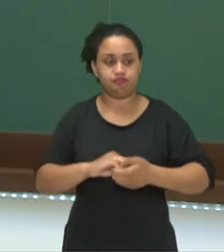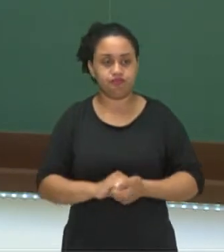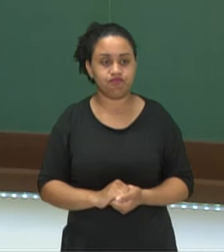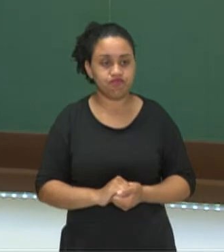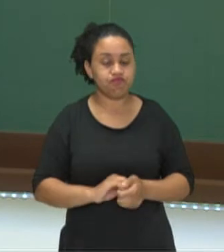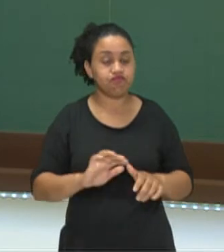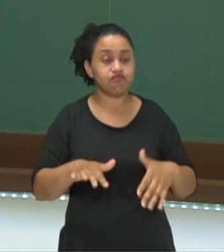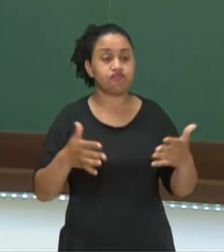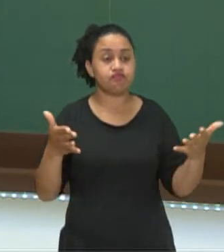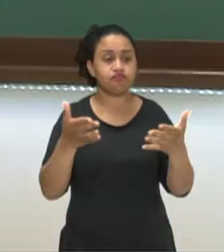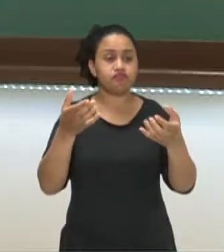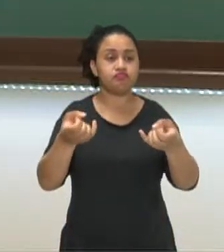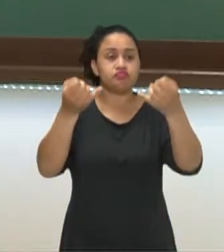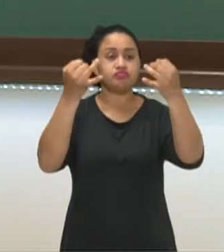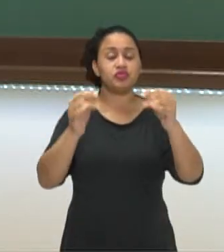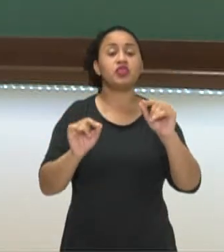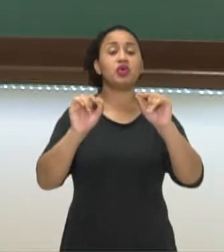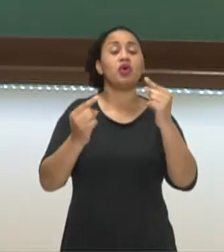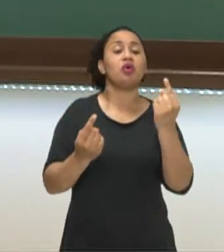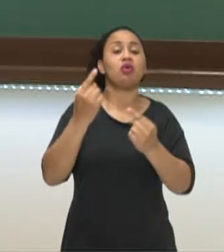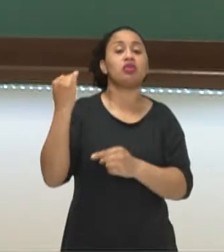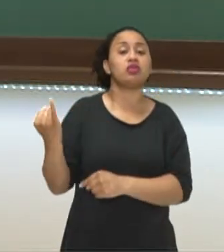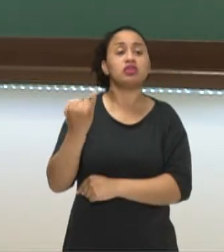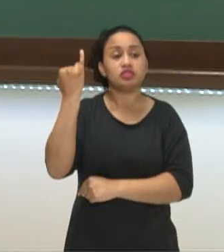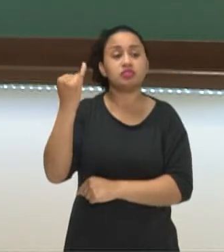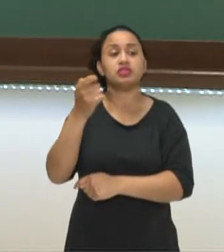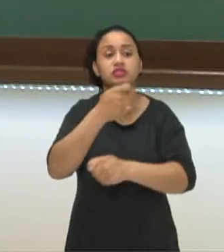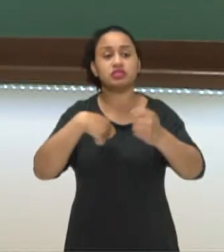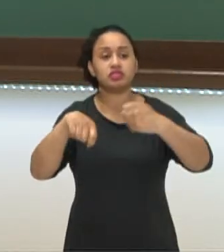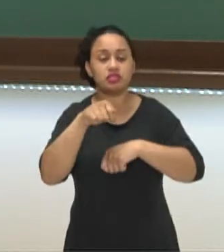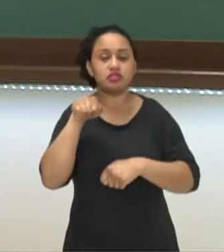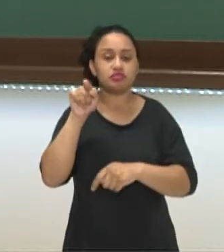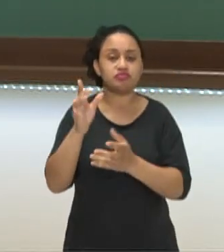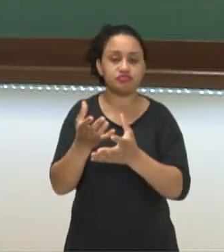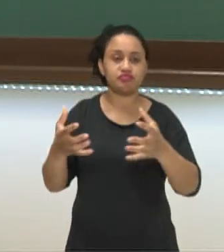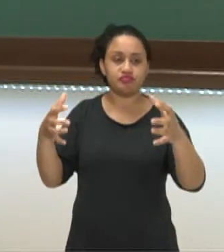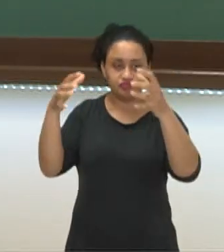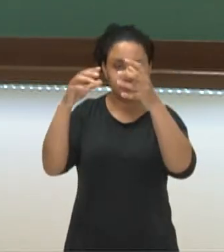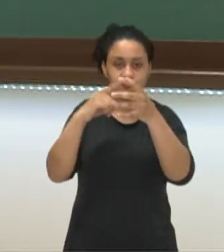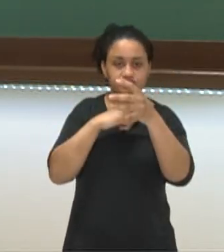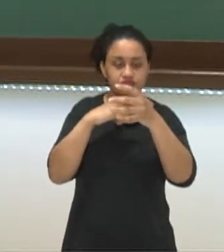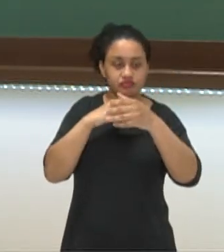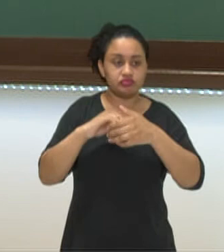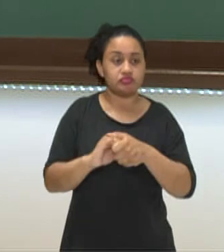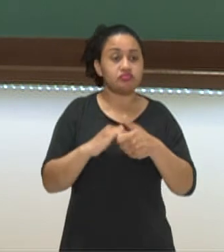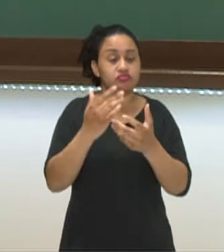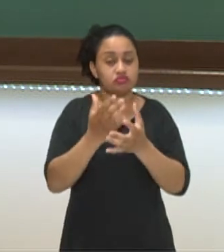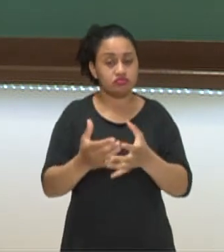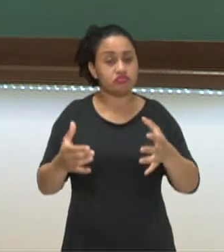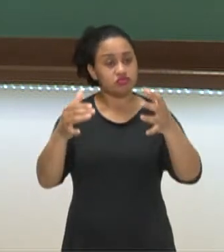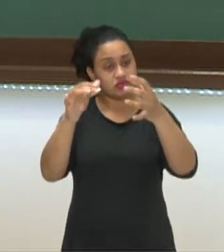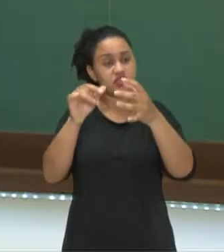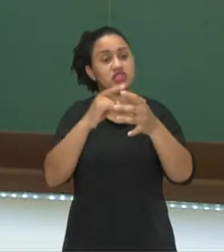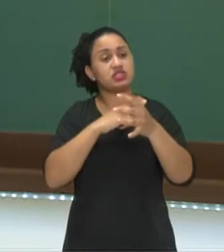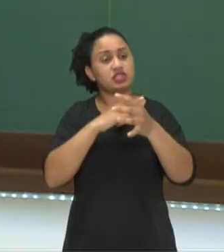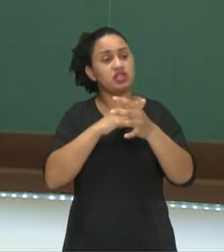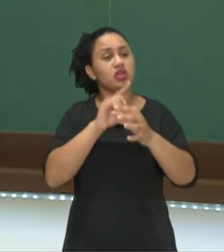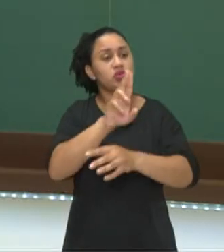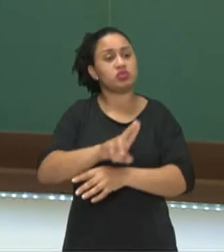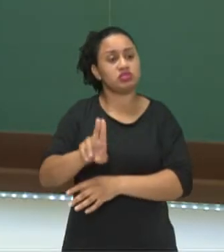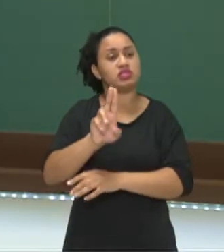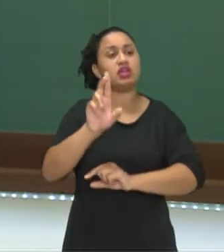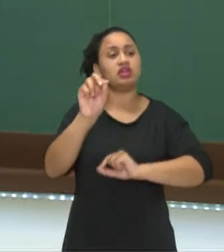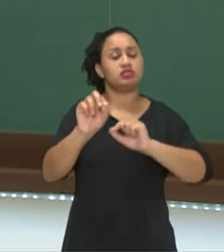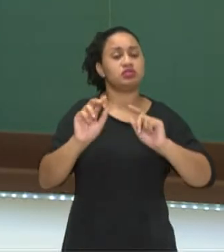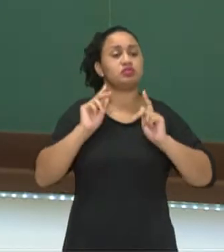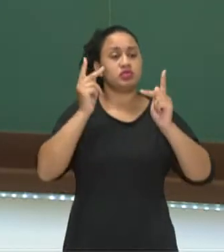Vamos falar um pouquinho agora sobre a importância econômica dessas esponjas. Então, as esponjas, elas vêm sendo muito utilizadas